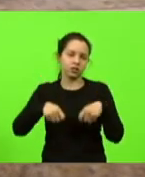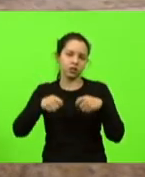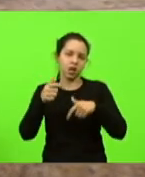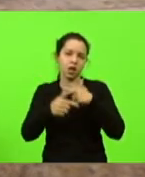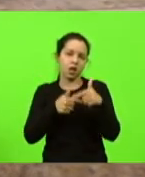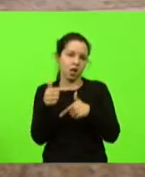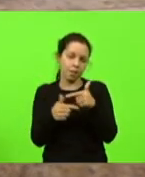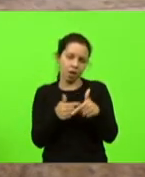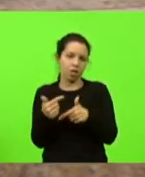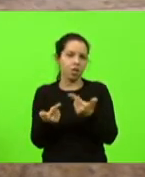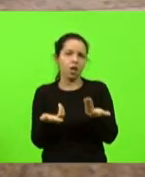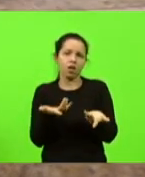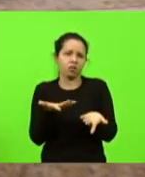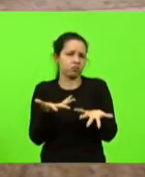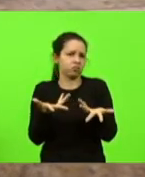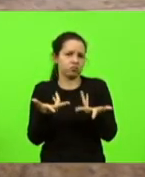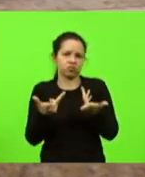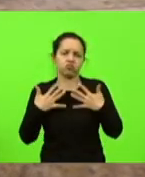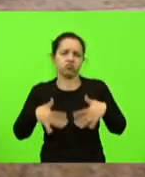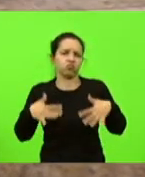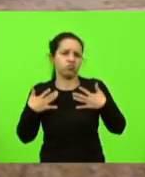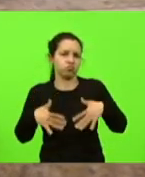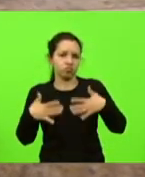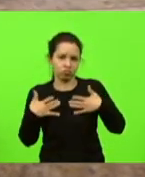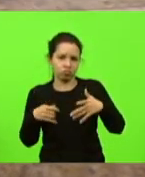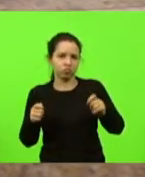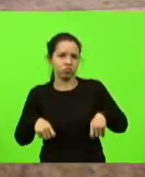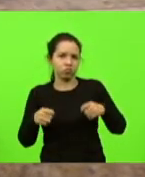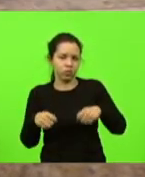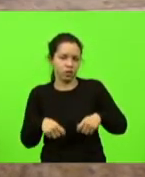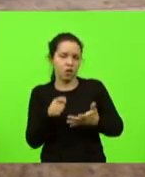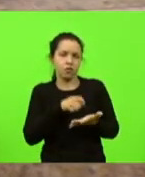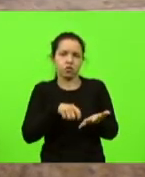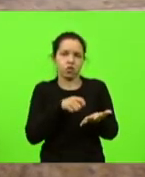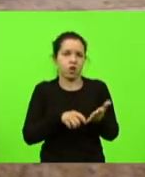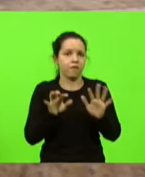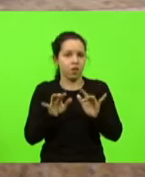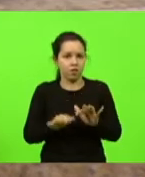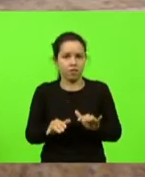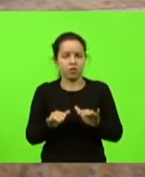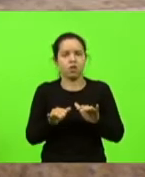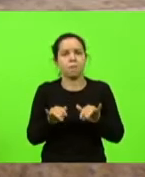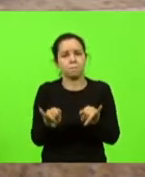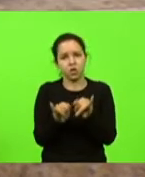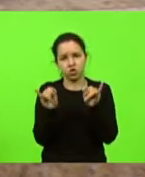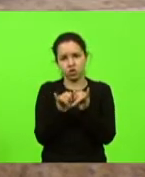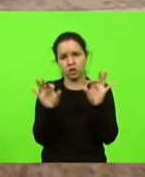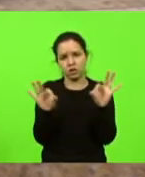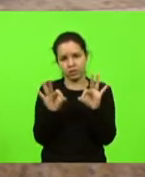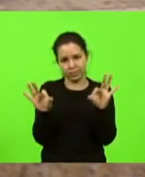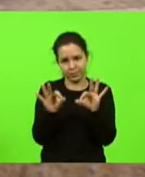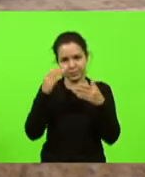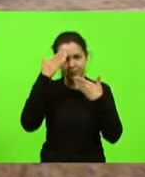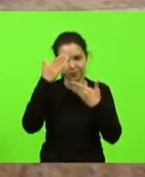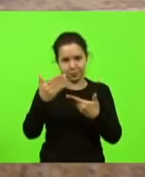aqui com a mais absoluta tranquilidade, que não vai escrever e nem vai publicar besteira. Obrigado,